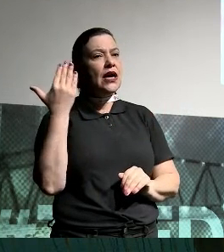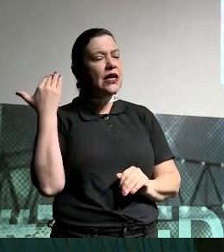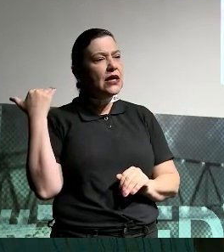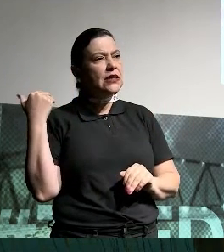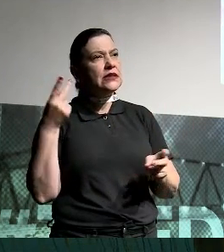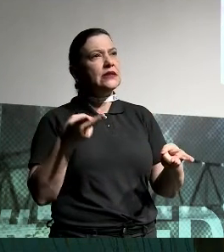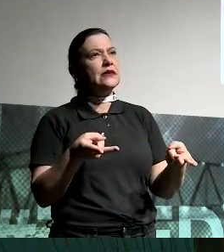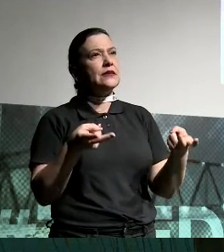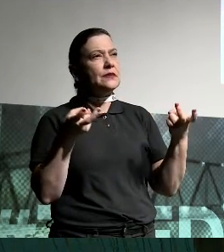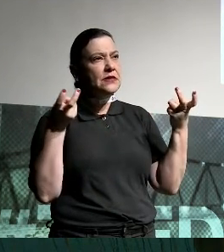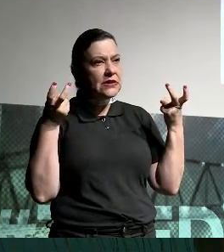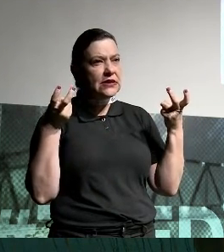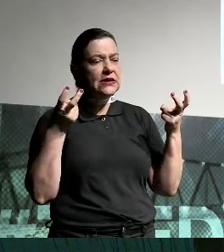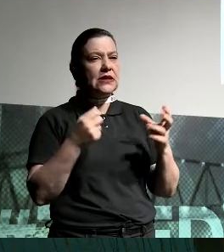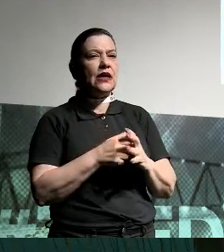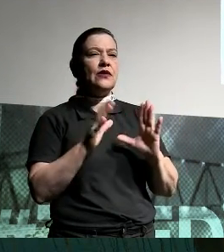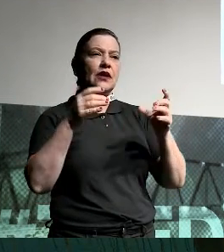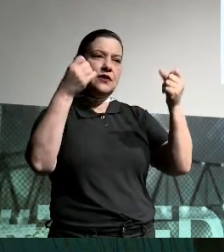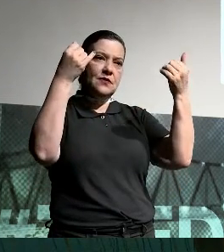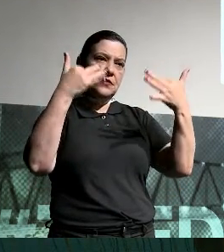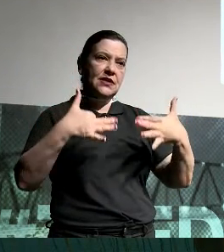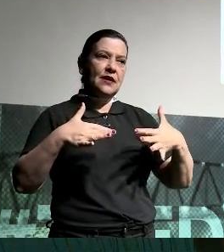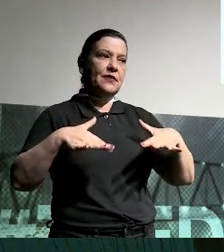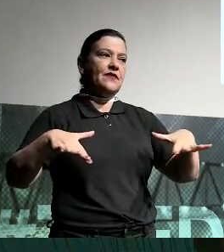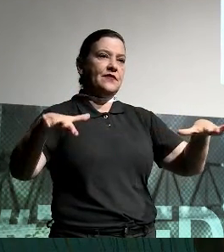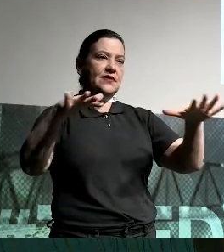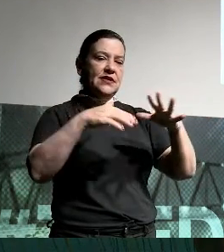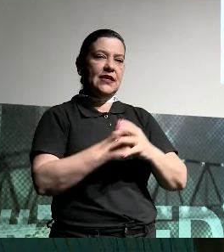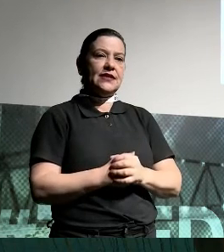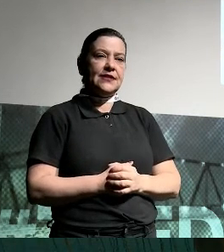Tudo que eu acabei de explicar para vocês